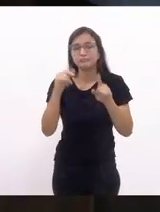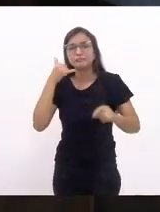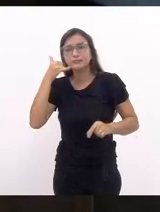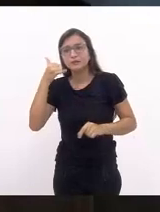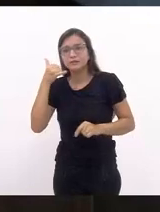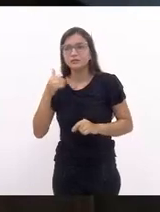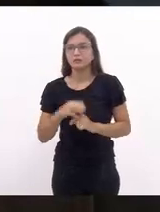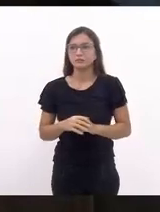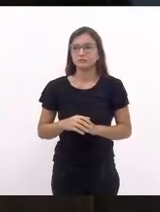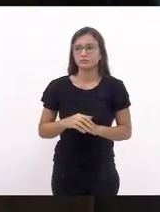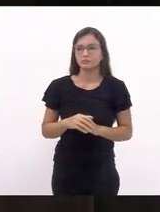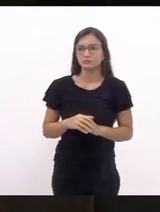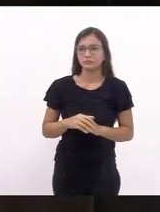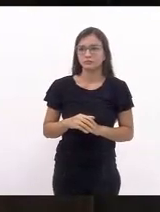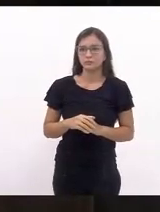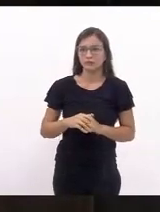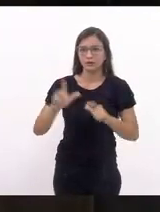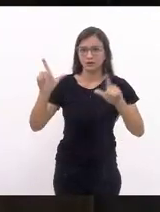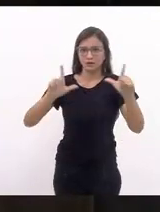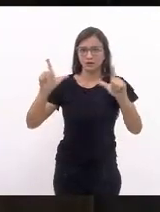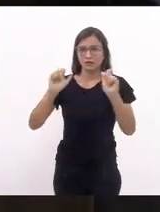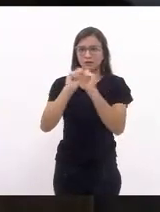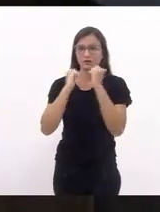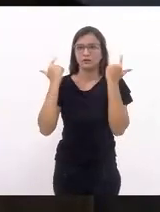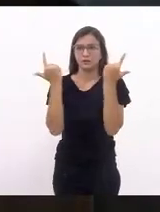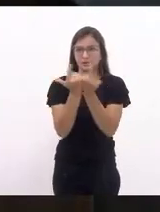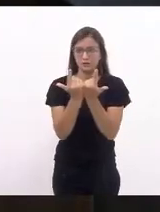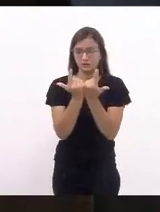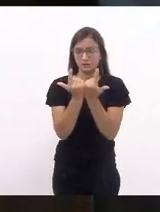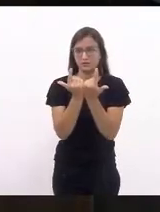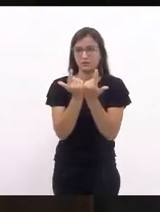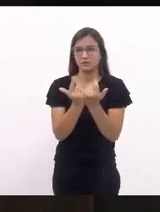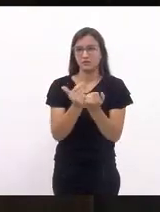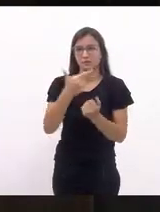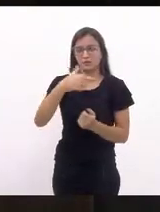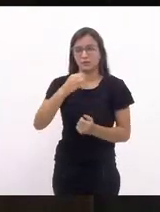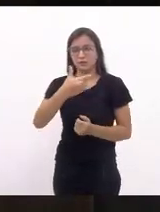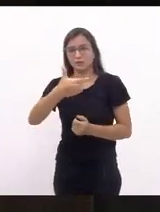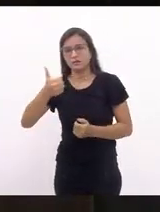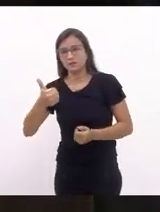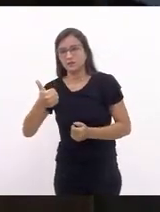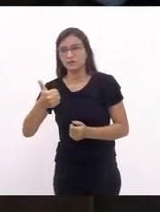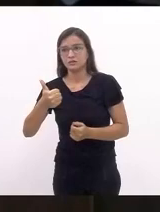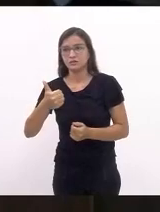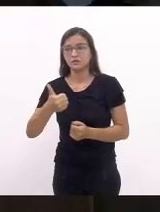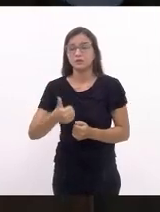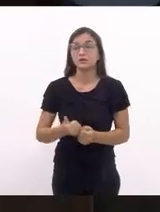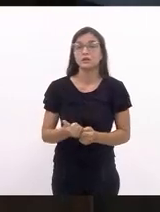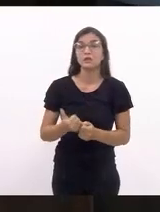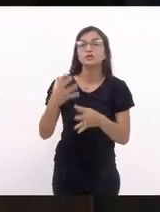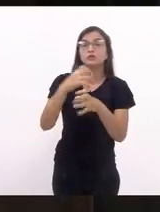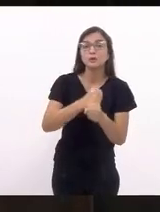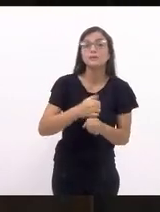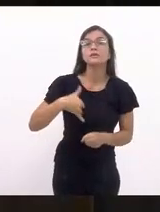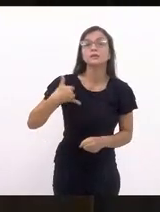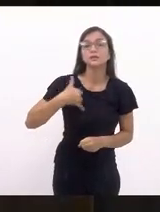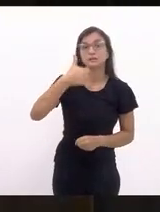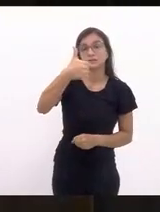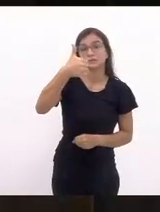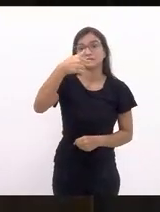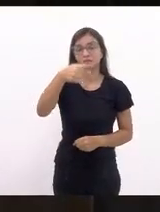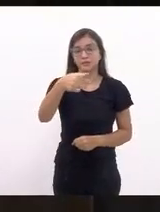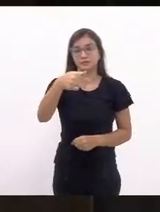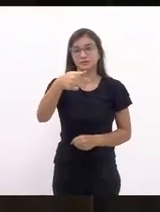meu Deus em 2021 a TV alerj completou 17 anos de